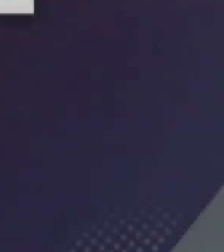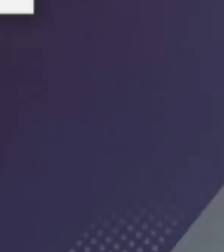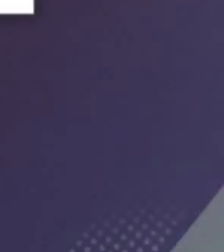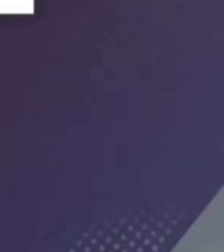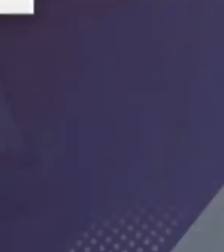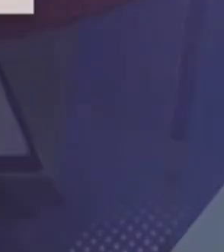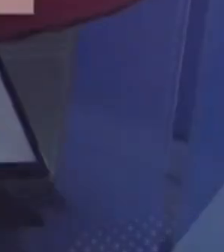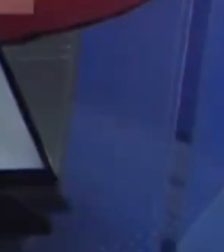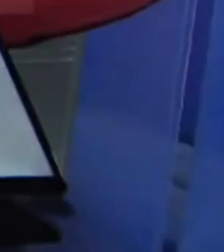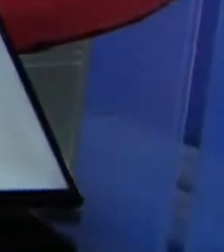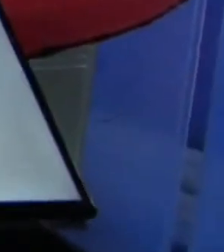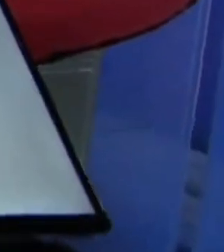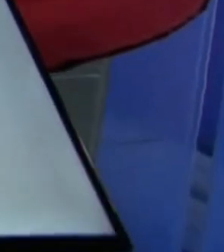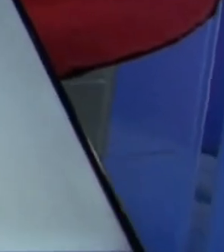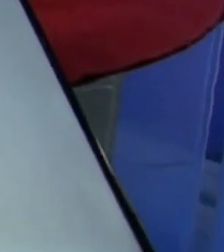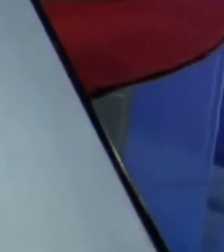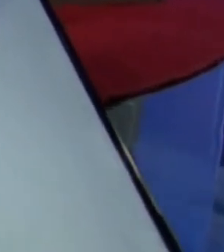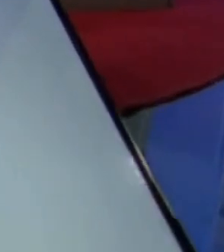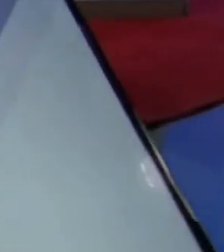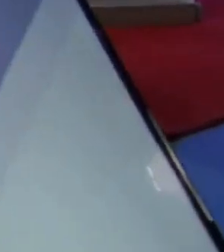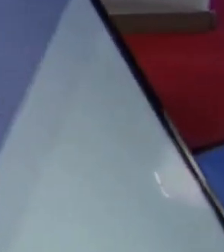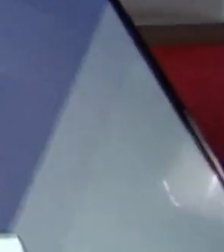E aí